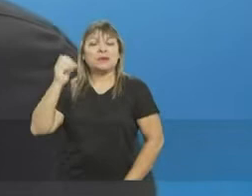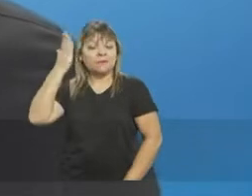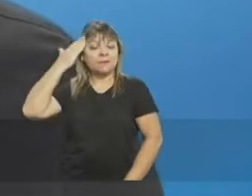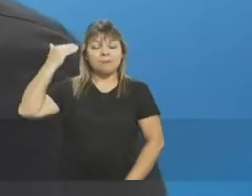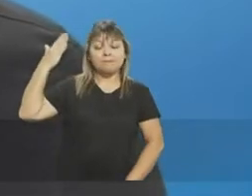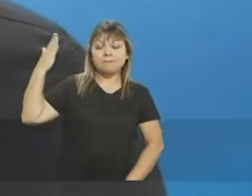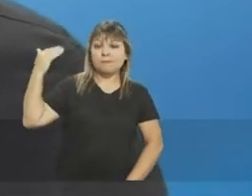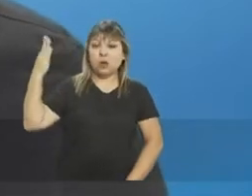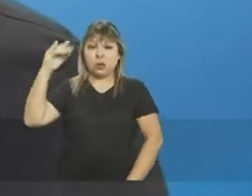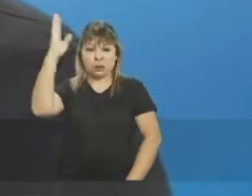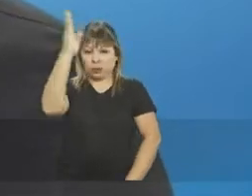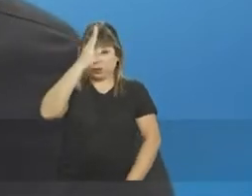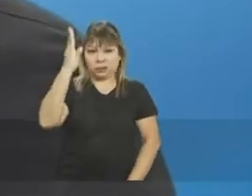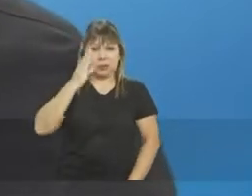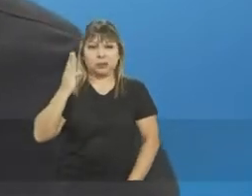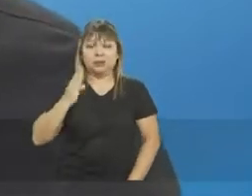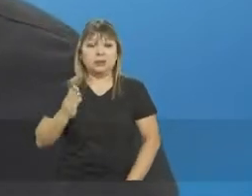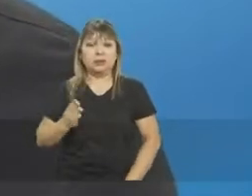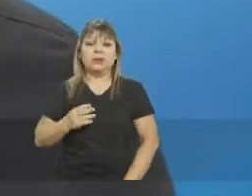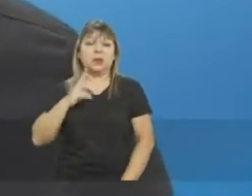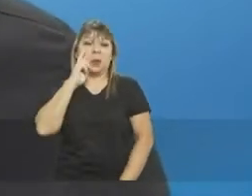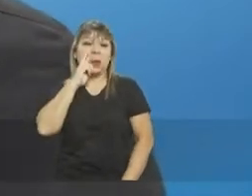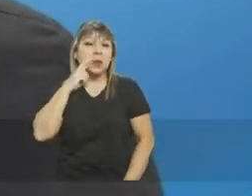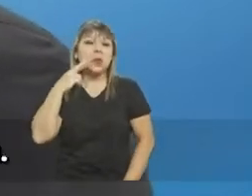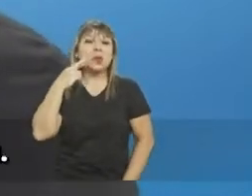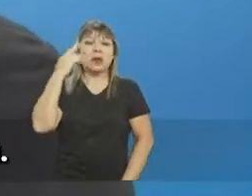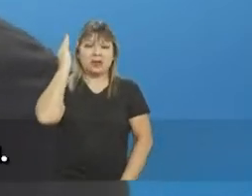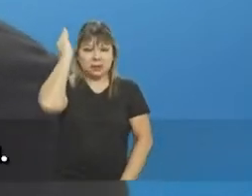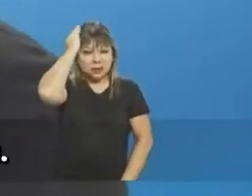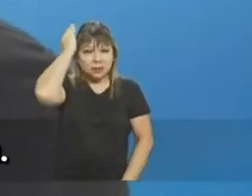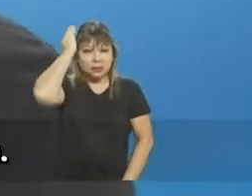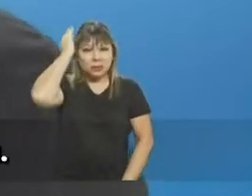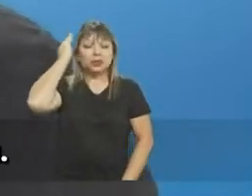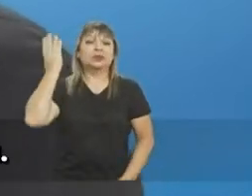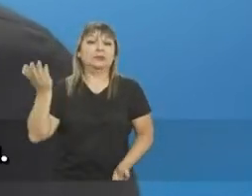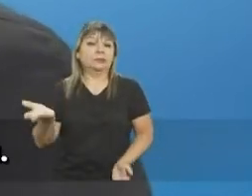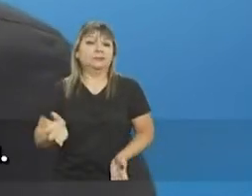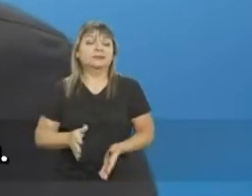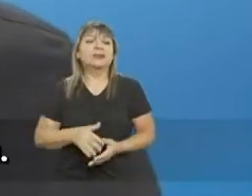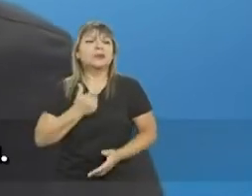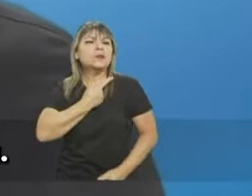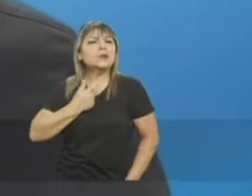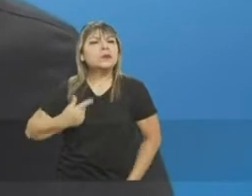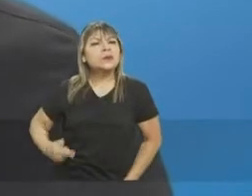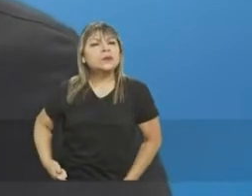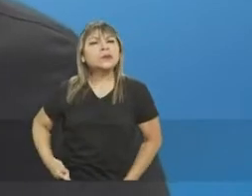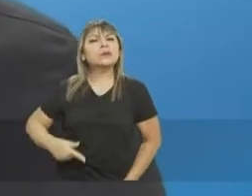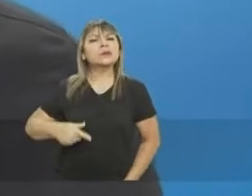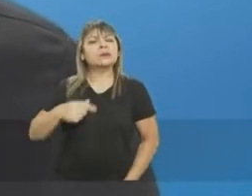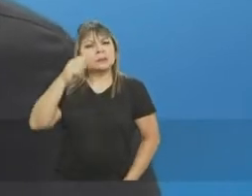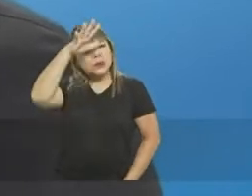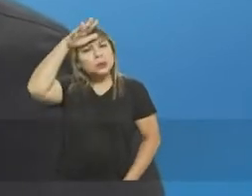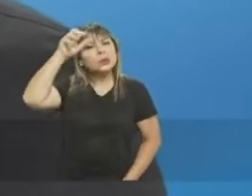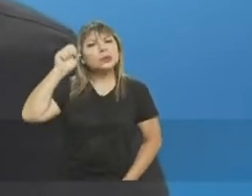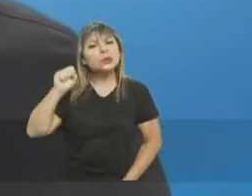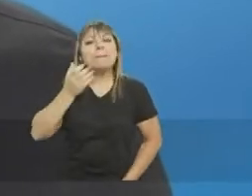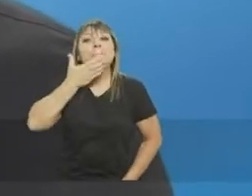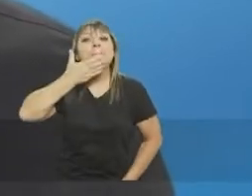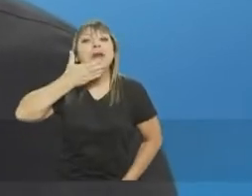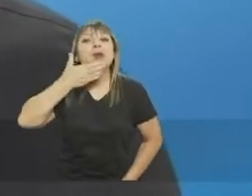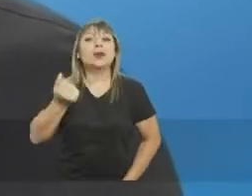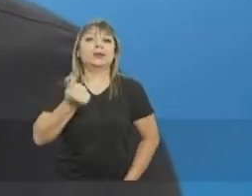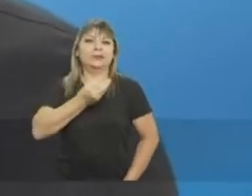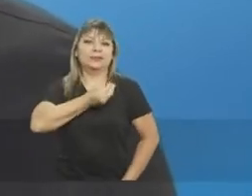Sul deixe de ser manchete de corrupção na mídia nacional por causa do Riddle e do seu padrinho Azambuja. Eu quero ser governador do Mato Grosso do